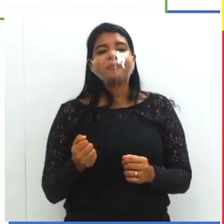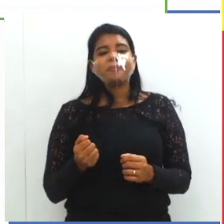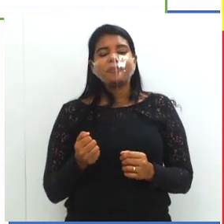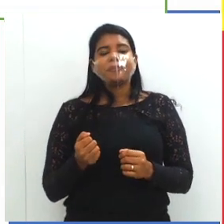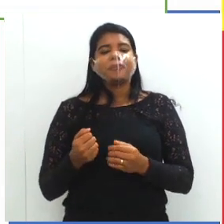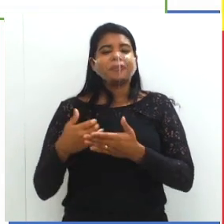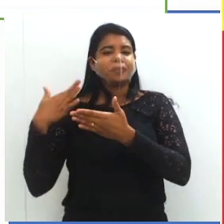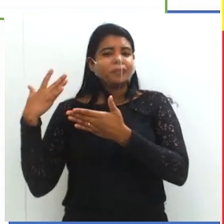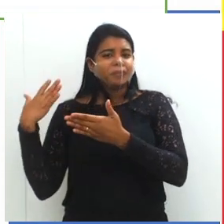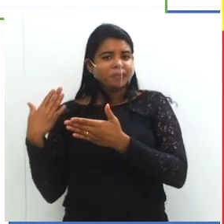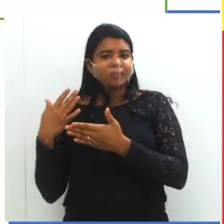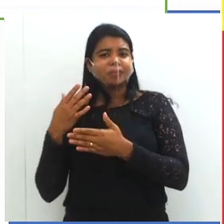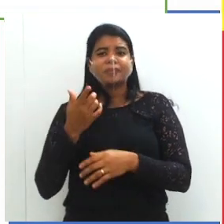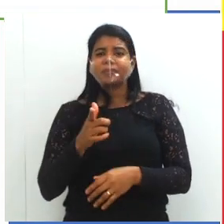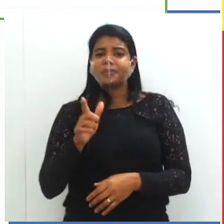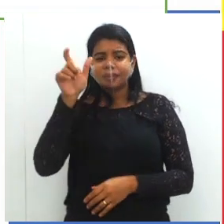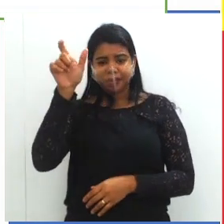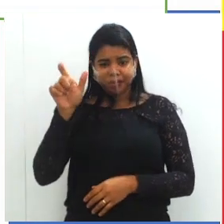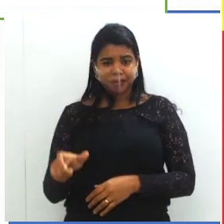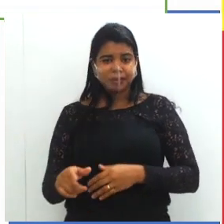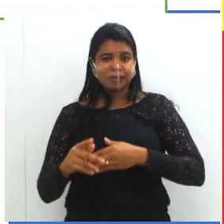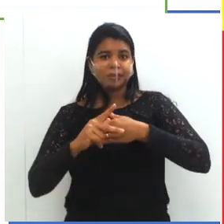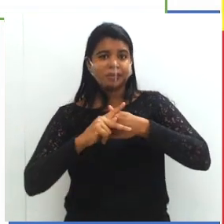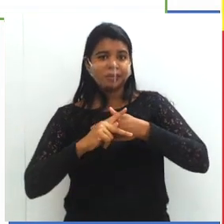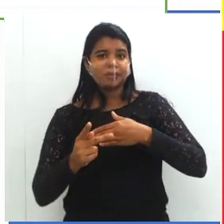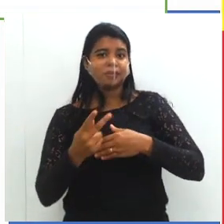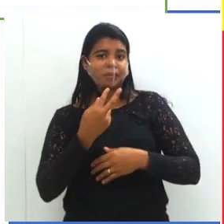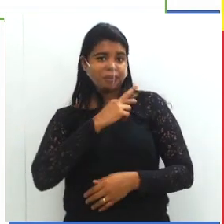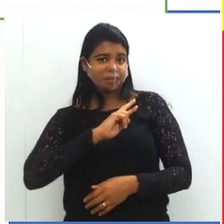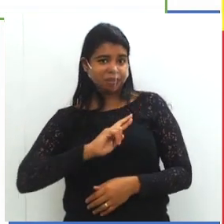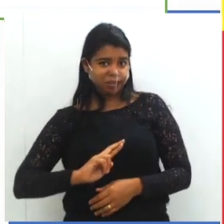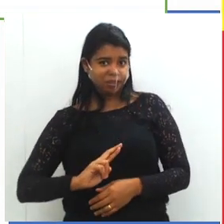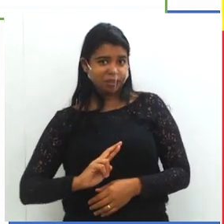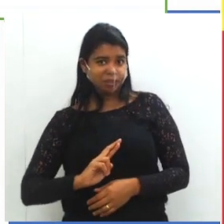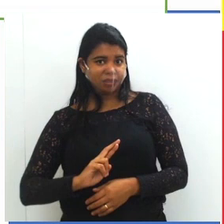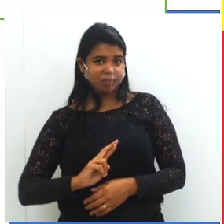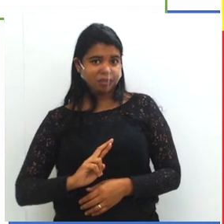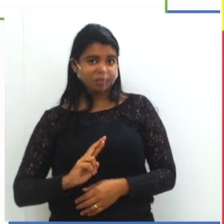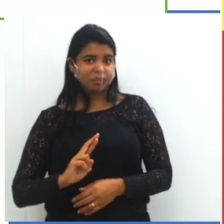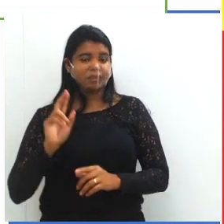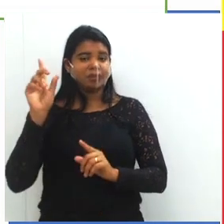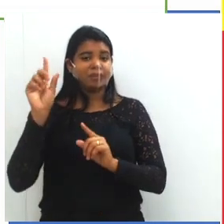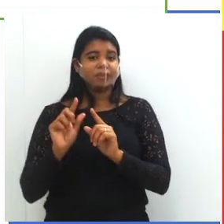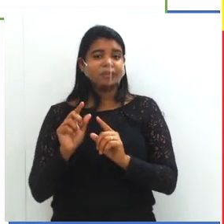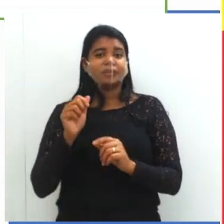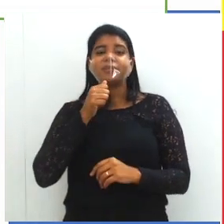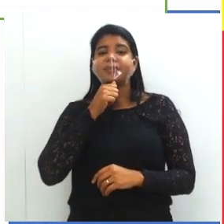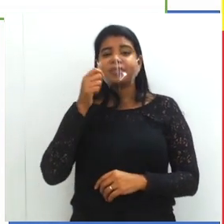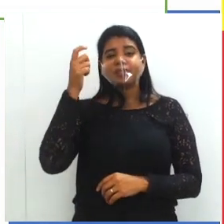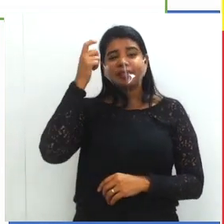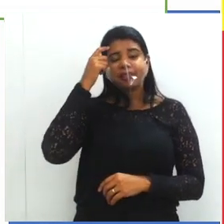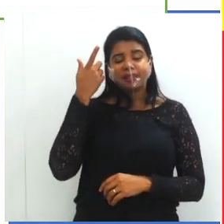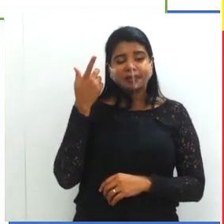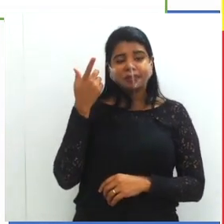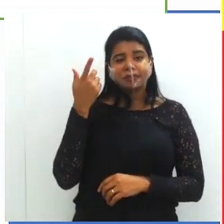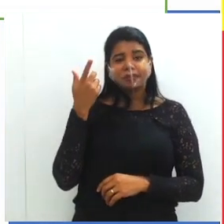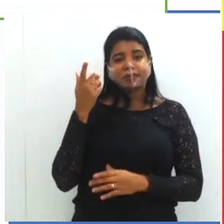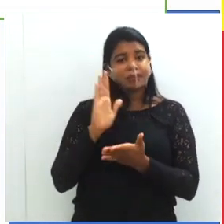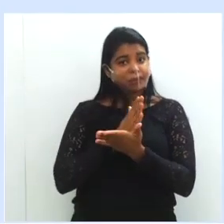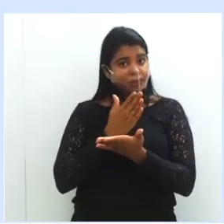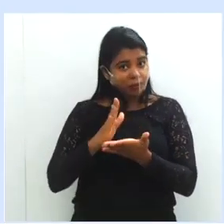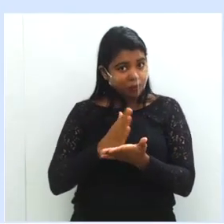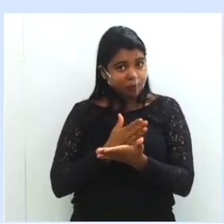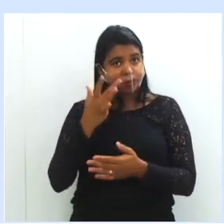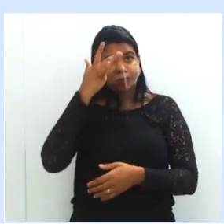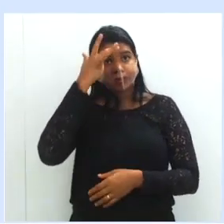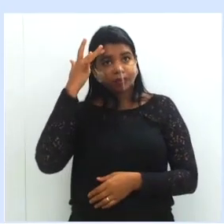acreditaram, certo, que não seria o papel da religião. Isso quer dizer que há membros que ainda pensam que